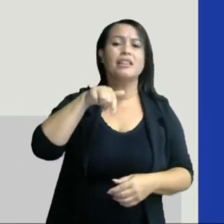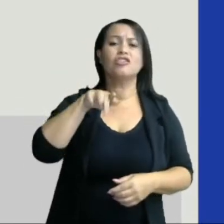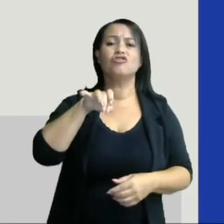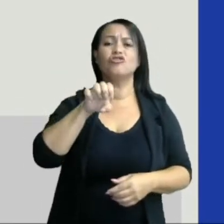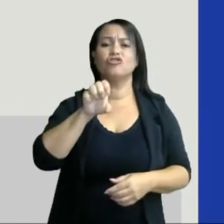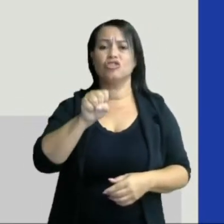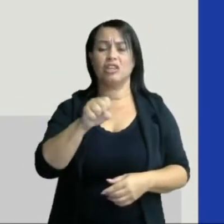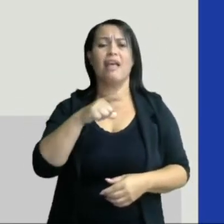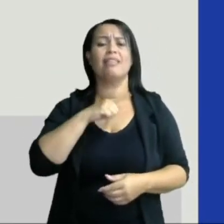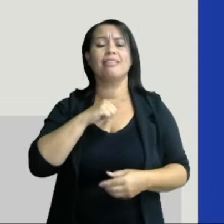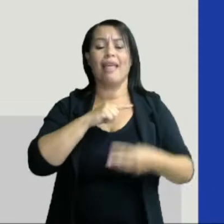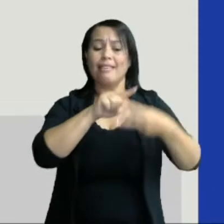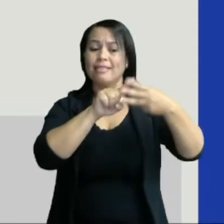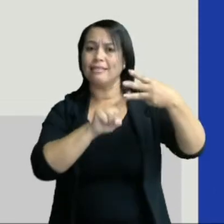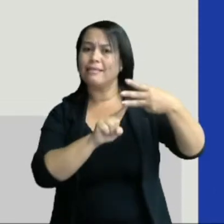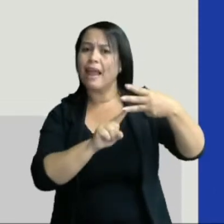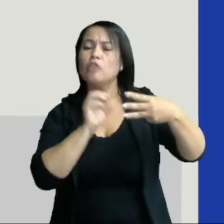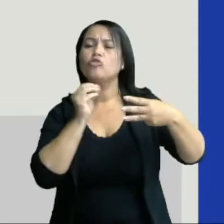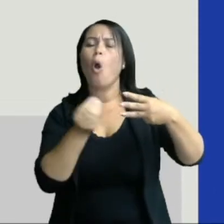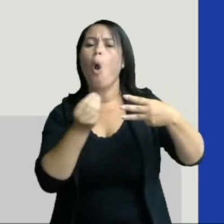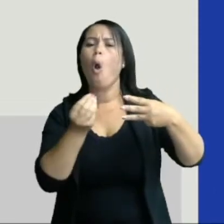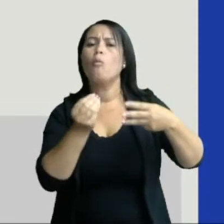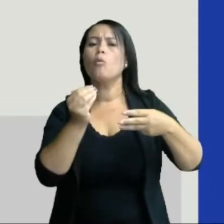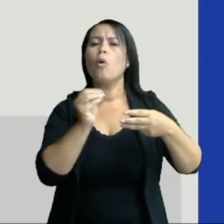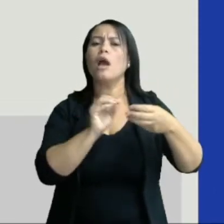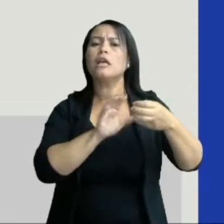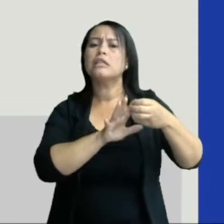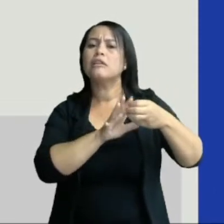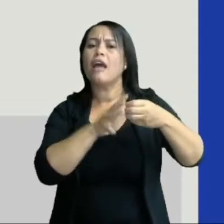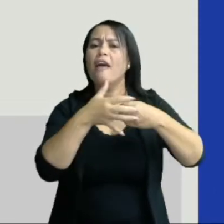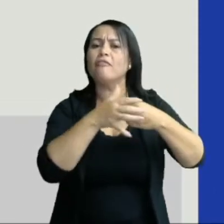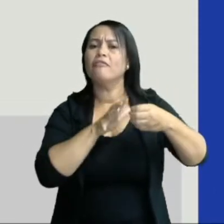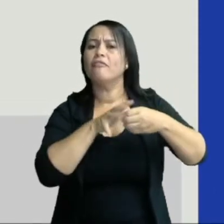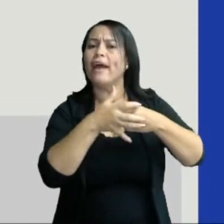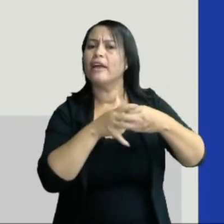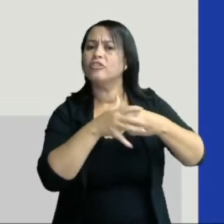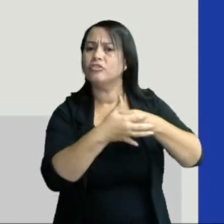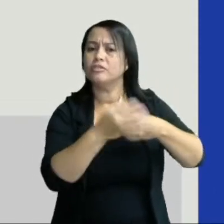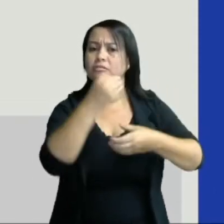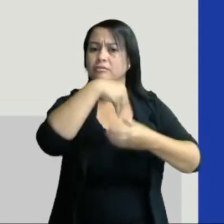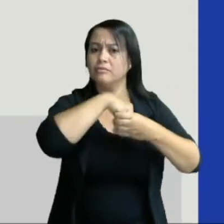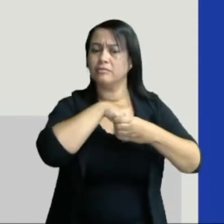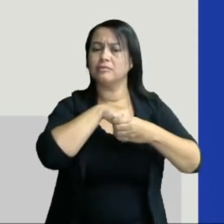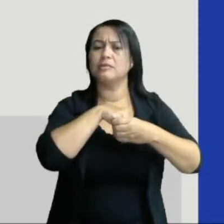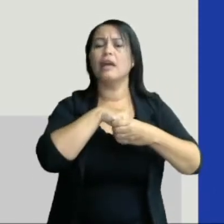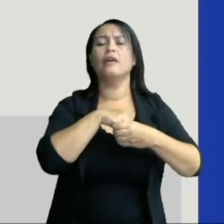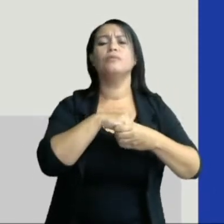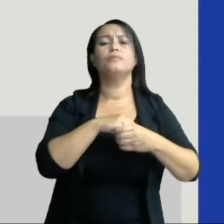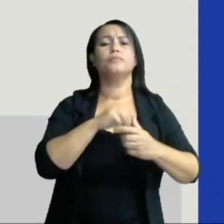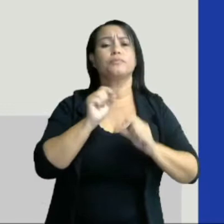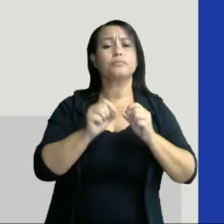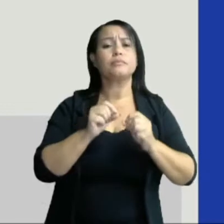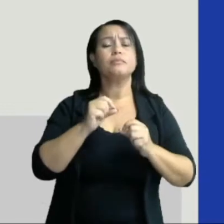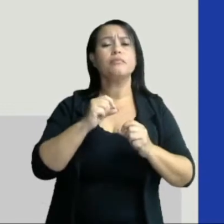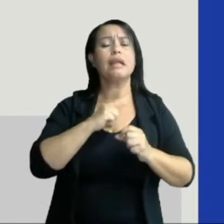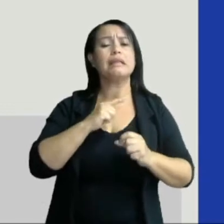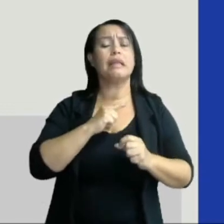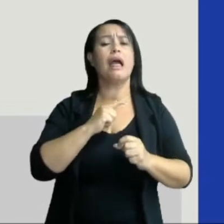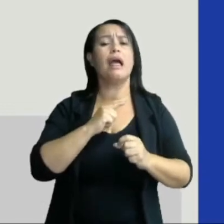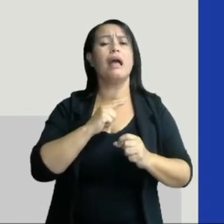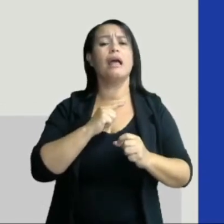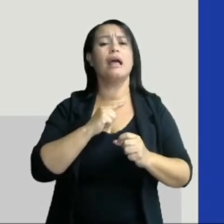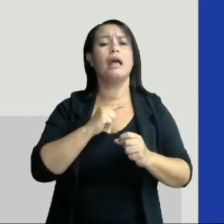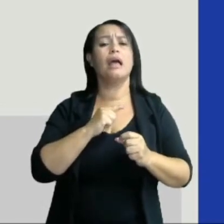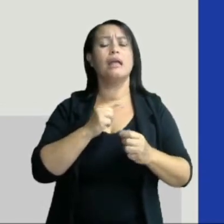se fossem 3 películas que revestem todo o sistema nervoso. E essa inflamação dessa meninge,